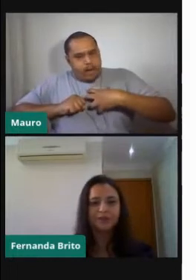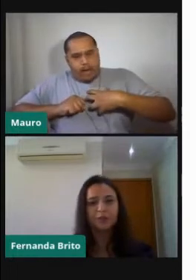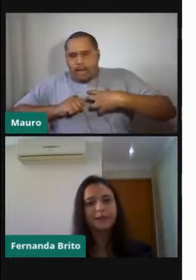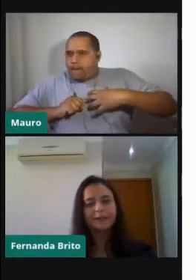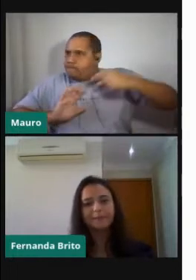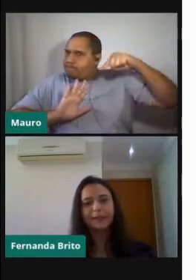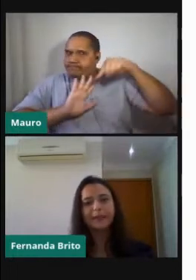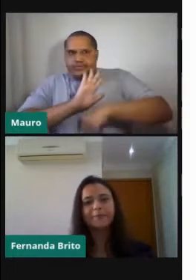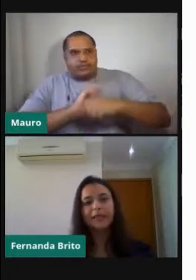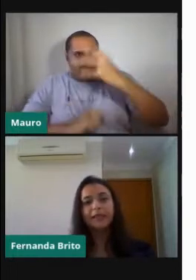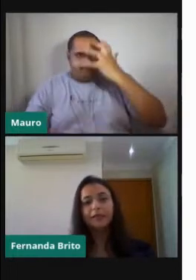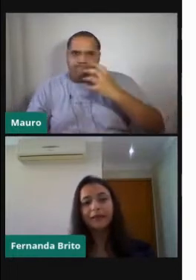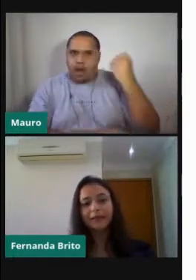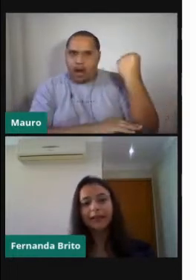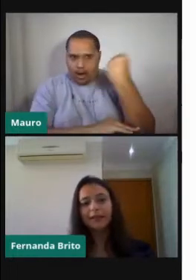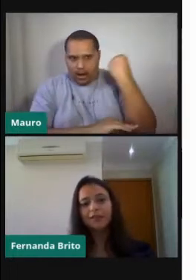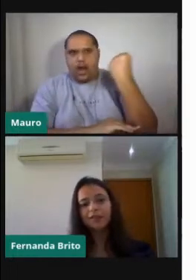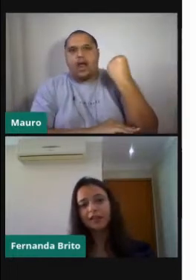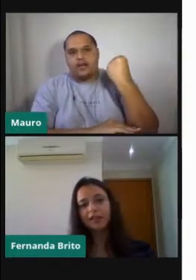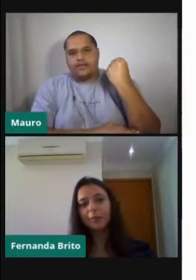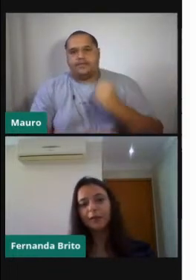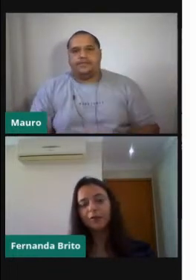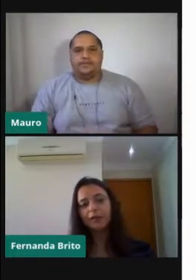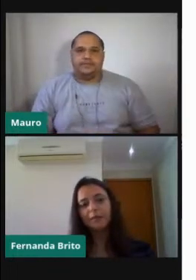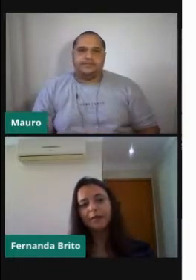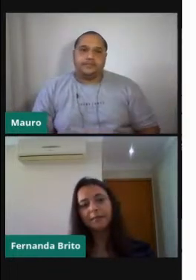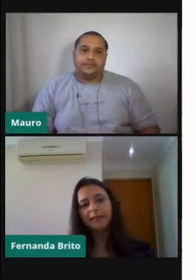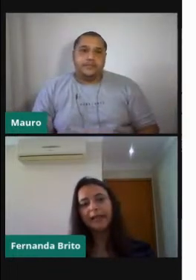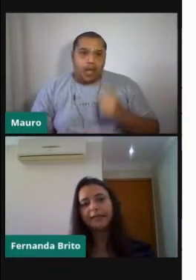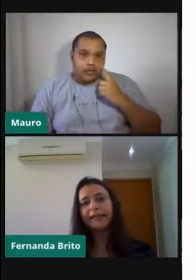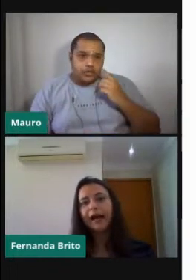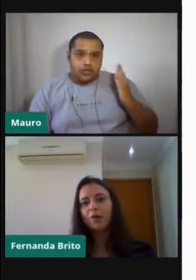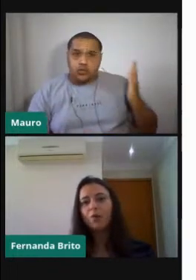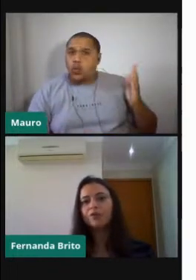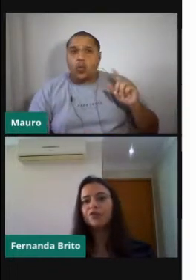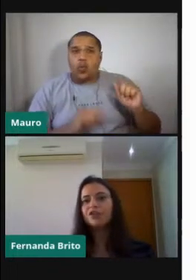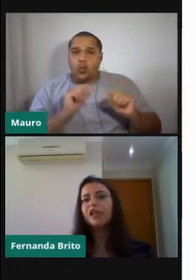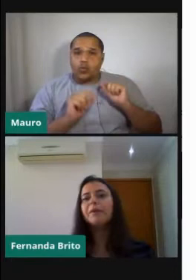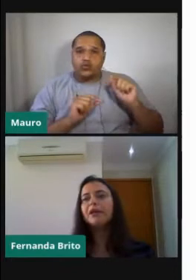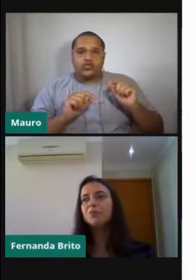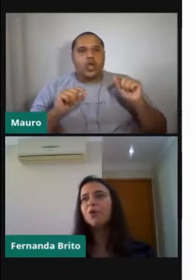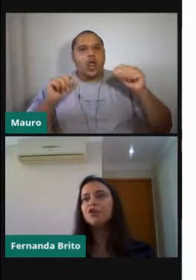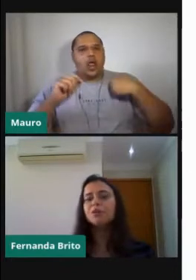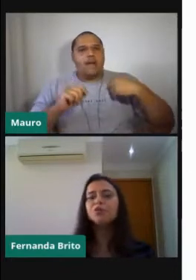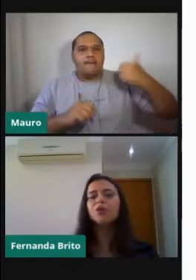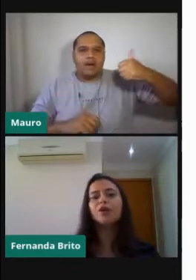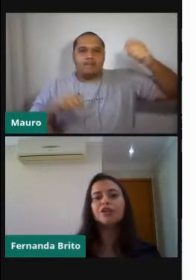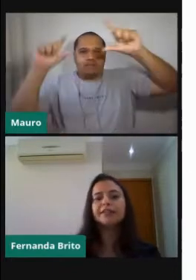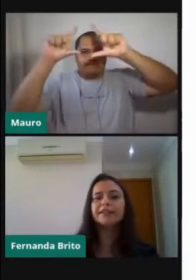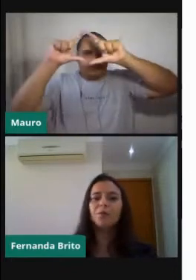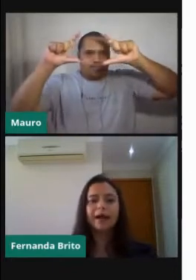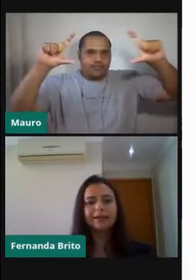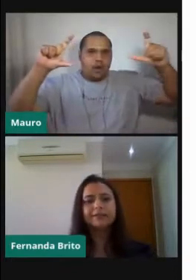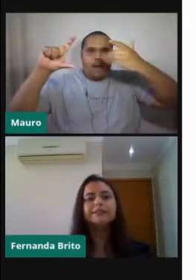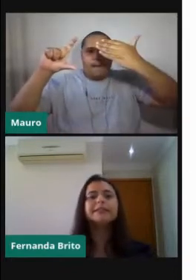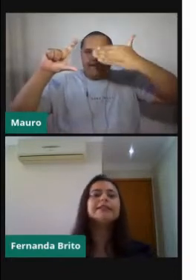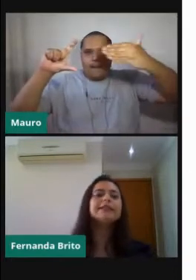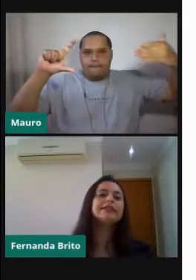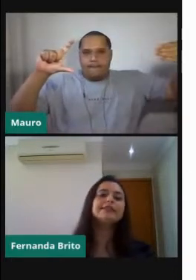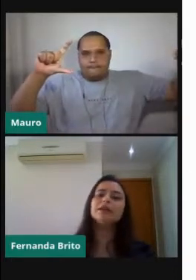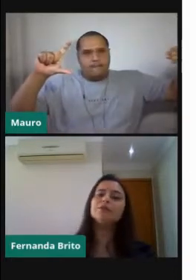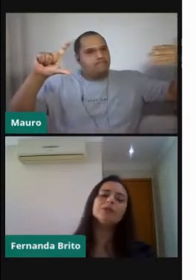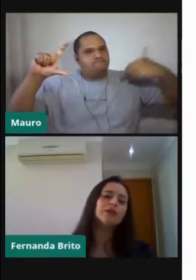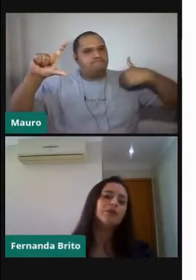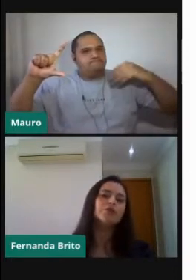muito grave da doença, né. Então, aqui a gente teria o panorama, né, ideal, quando a gente tem uma resposta imunológica adequada,